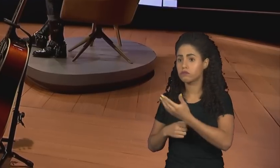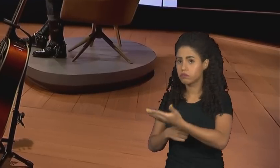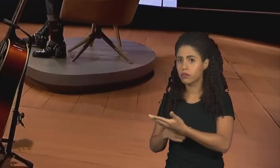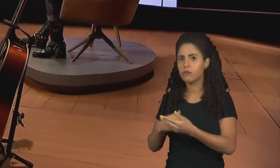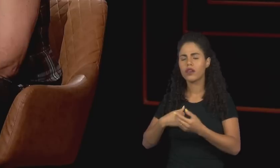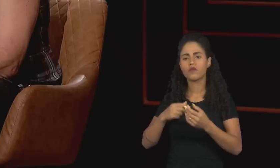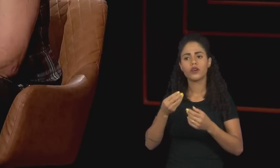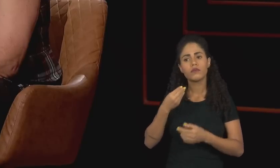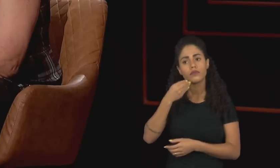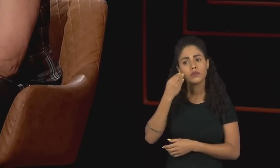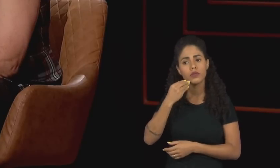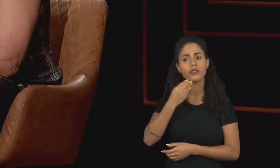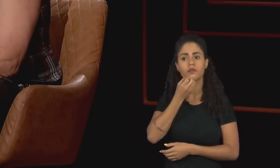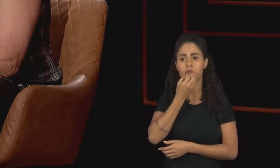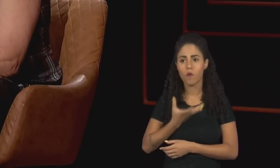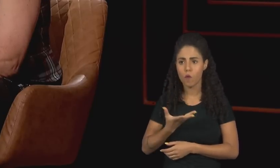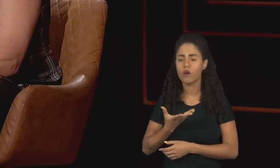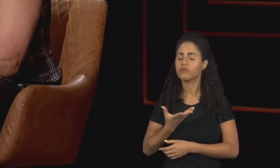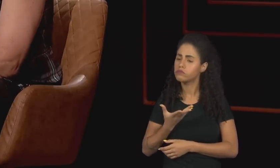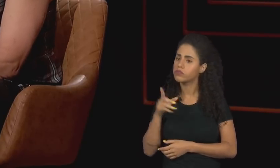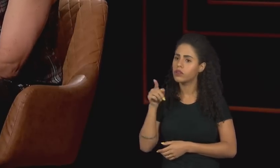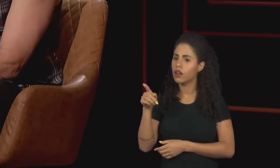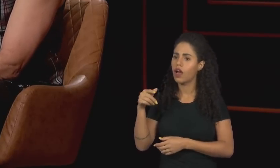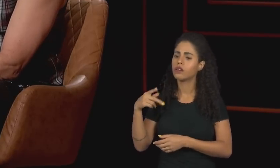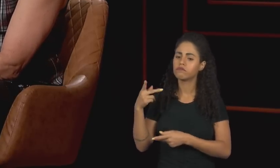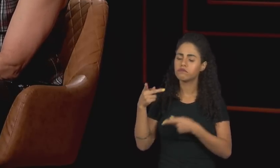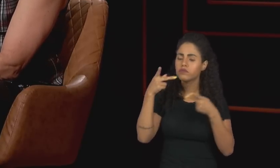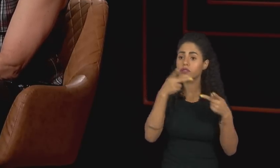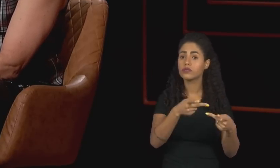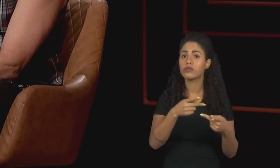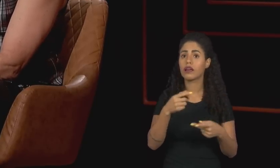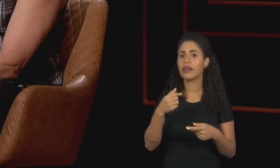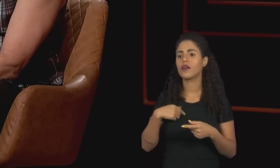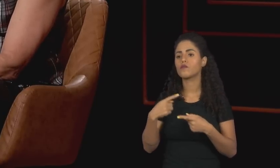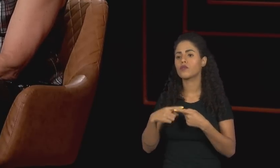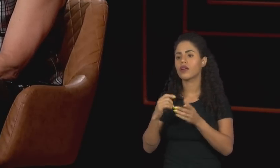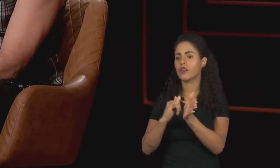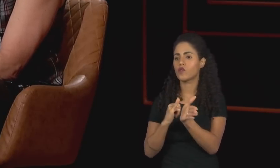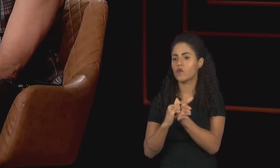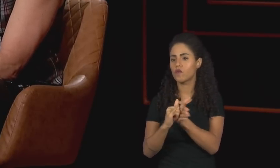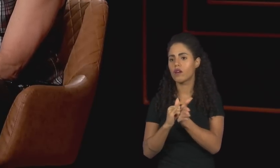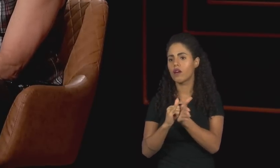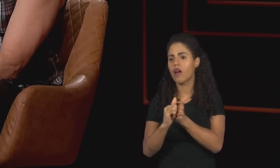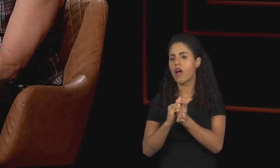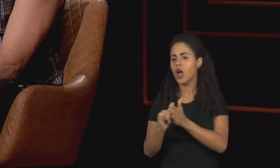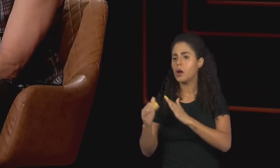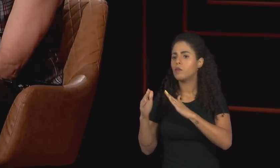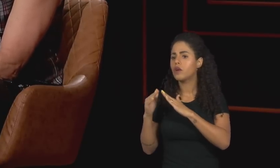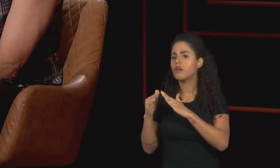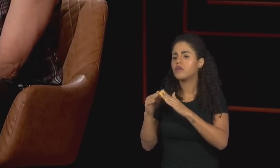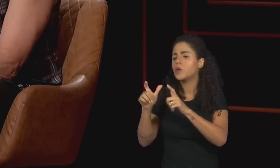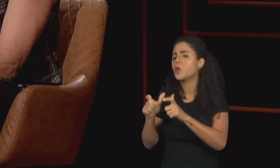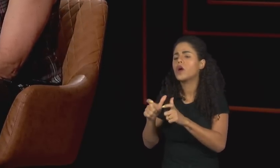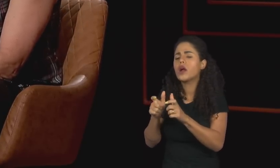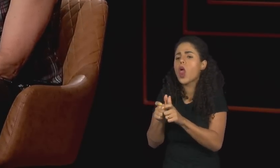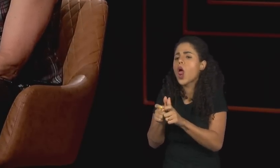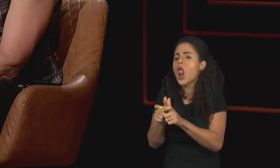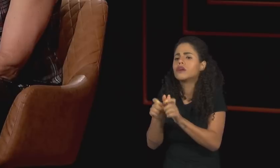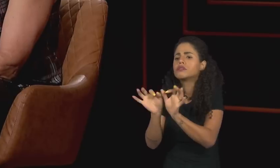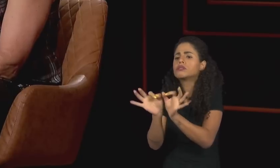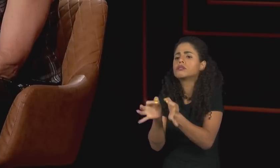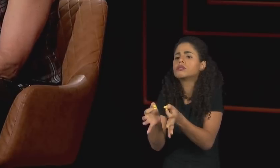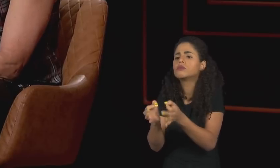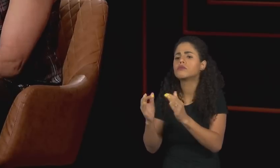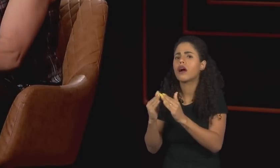Foi uma experiência muito boa, assim, ter ido lá. E eu digo isso em Nova York porque eu morava, muito simples em Nova York, muito simples. Então, ficar naquela